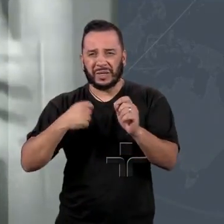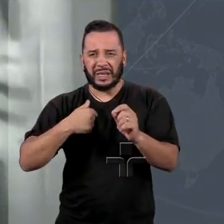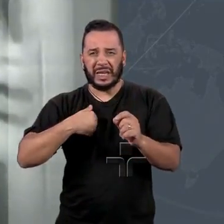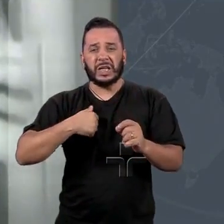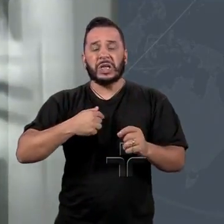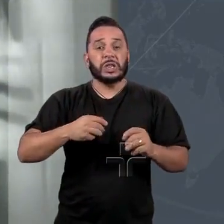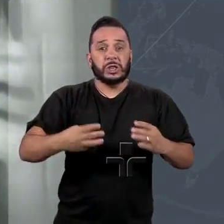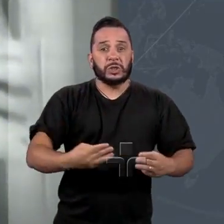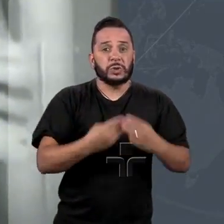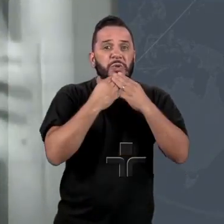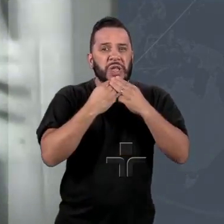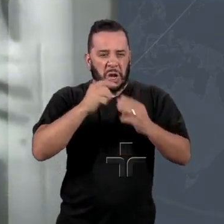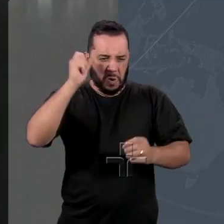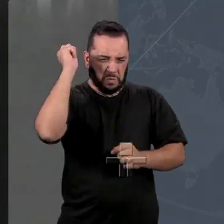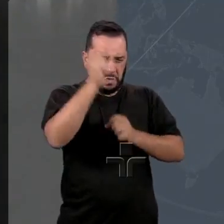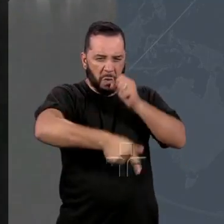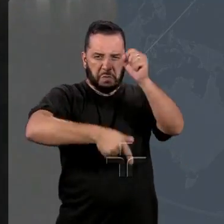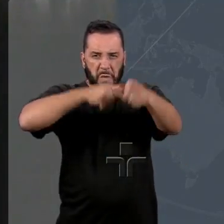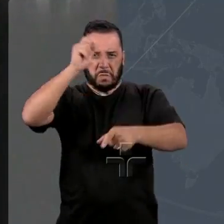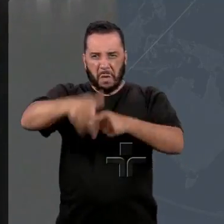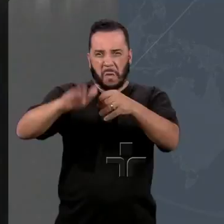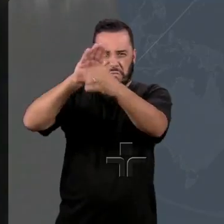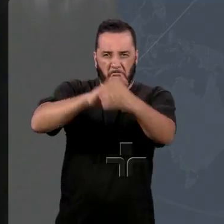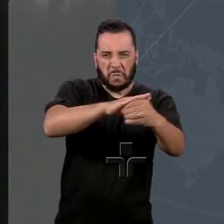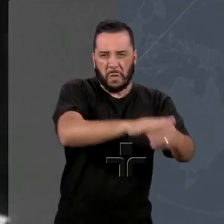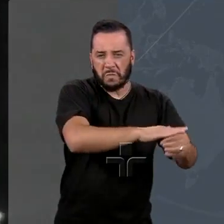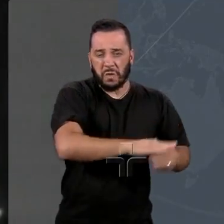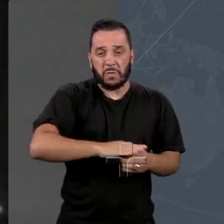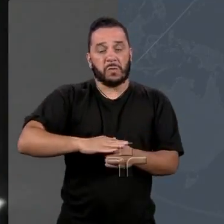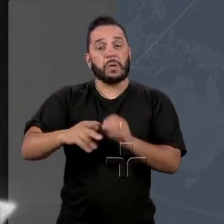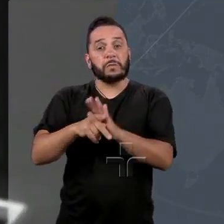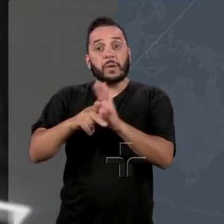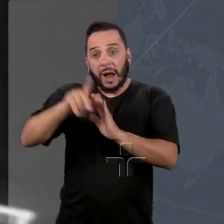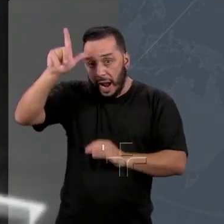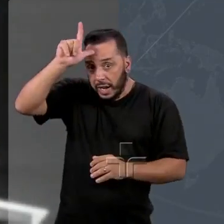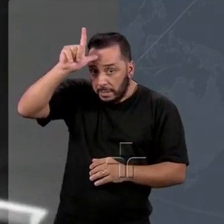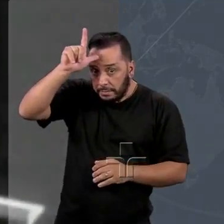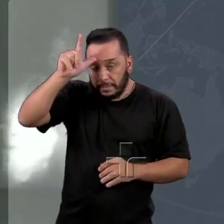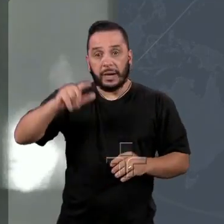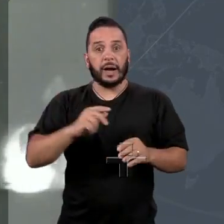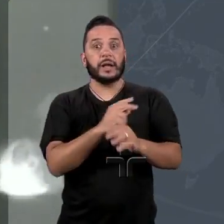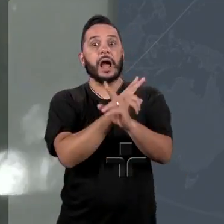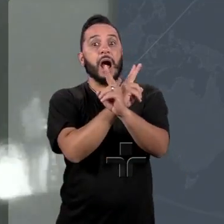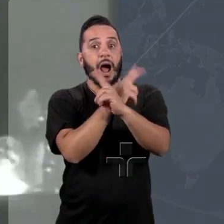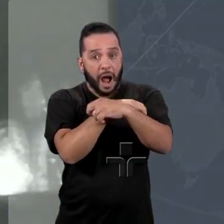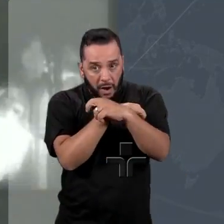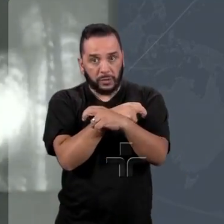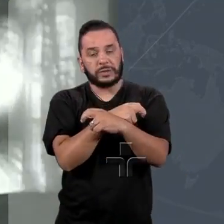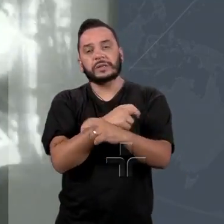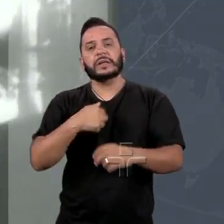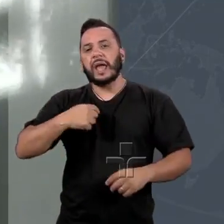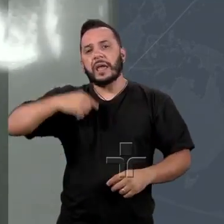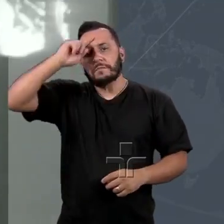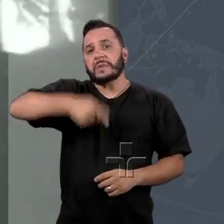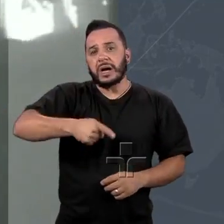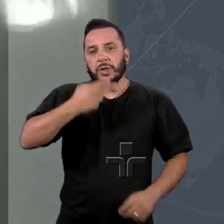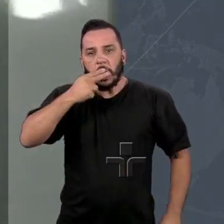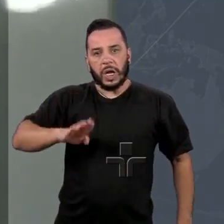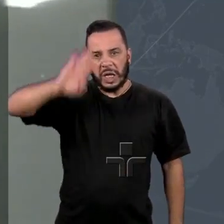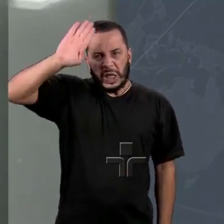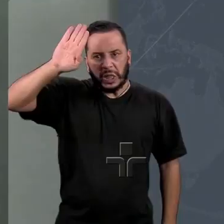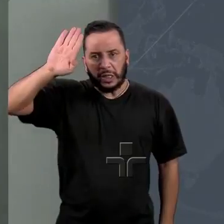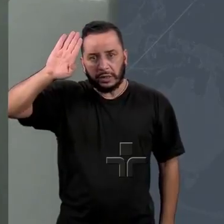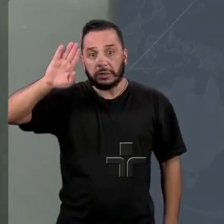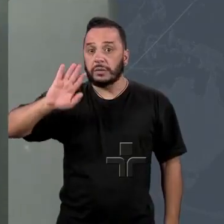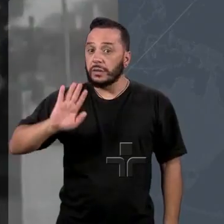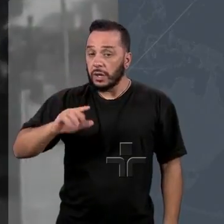na Alemanha e na Áustria, ordenada pelo regime de Adolf Hitler. Oficialmente, 91 pessoas morreram e